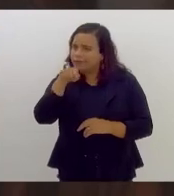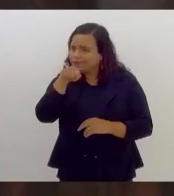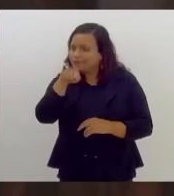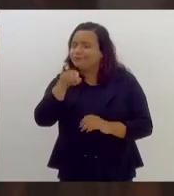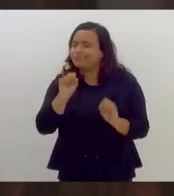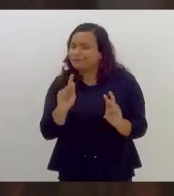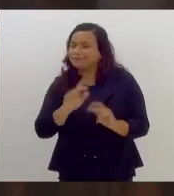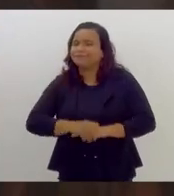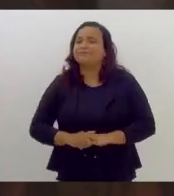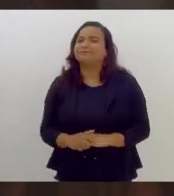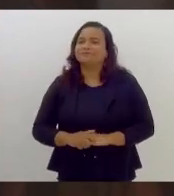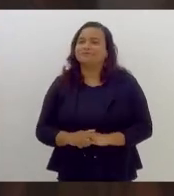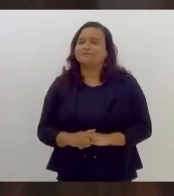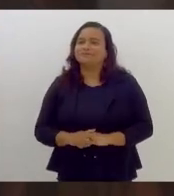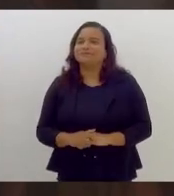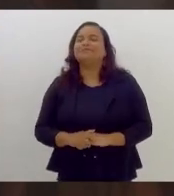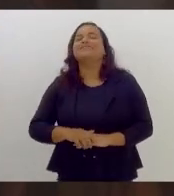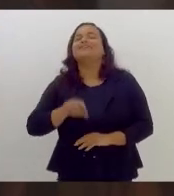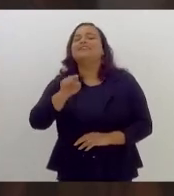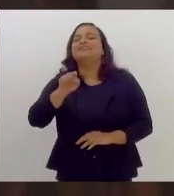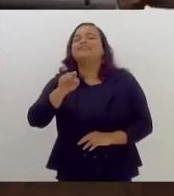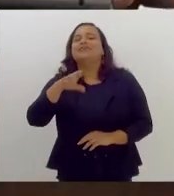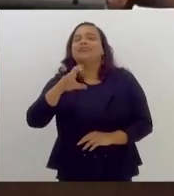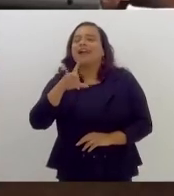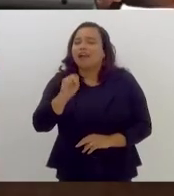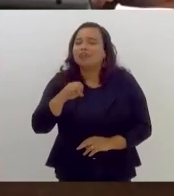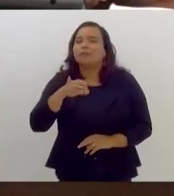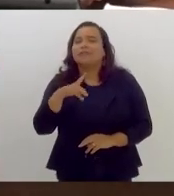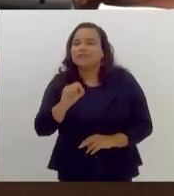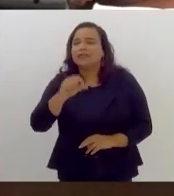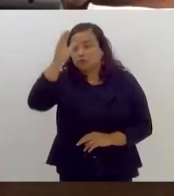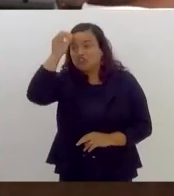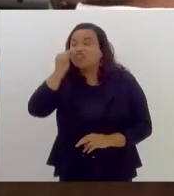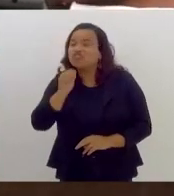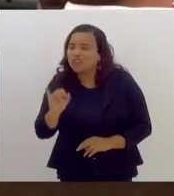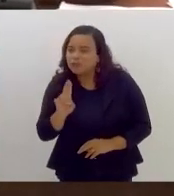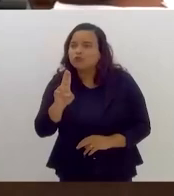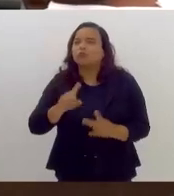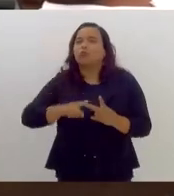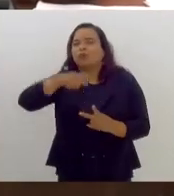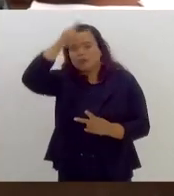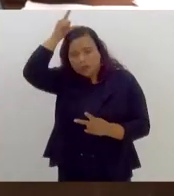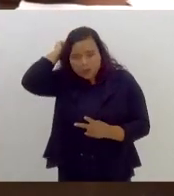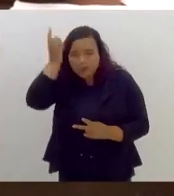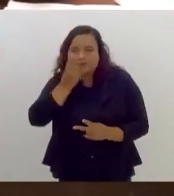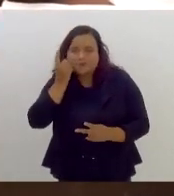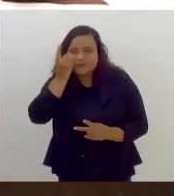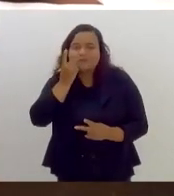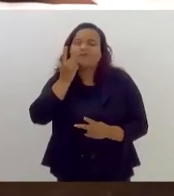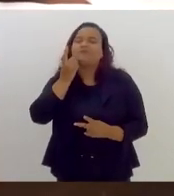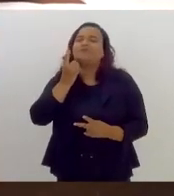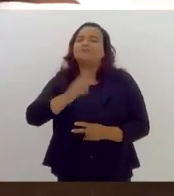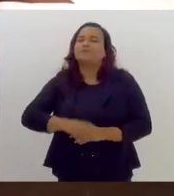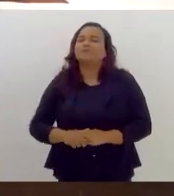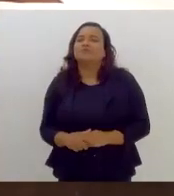tá? Deputado Carlos Macedo, deputada Tia Ju, deputado Luiz Paulo,